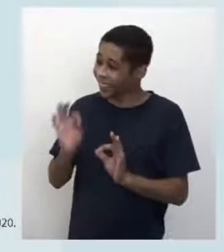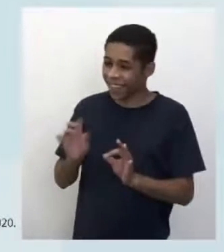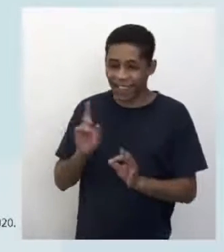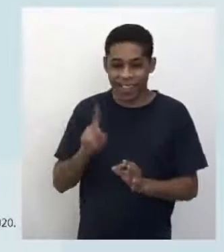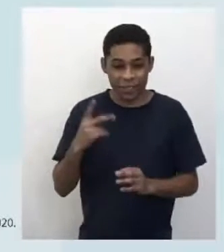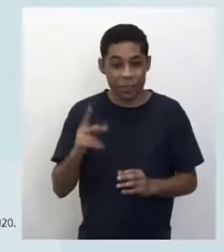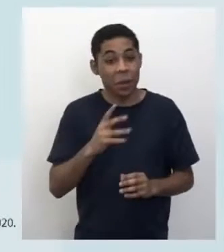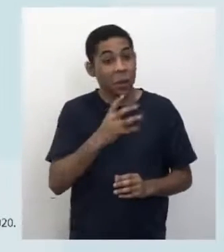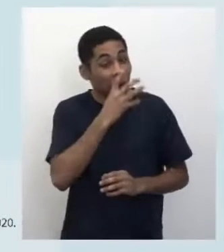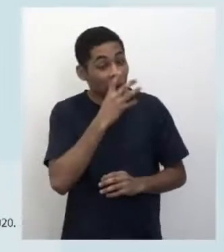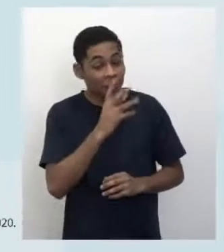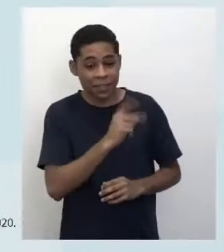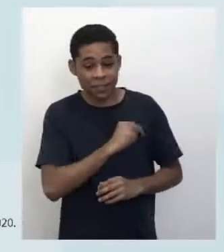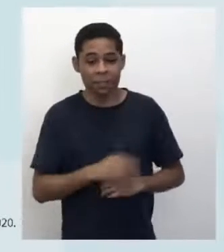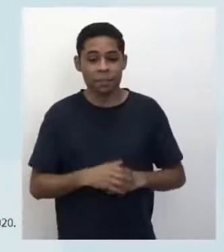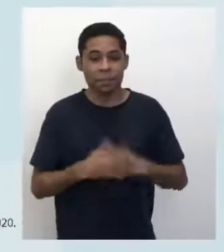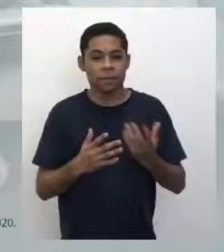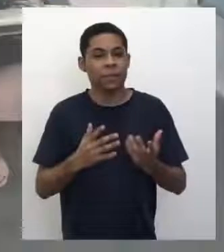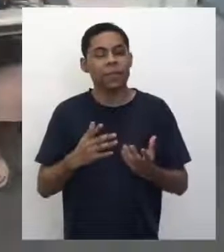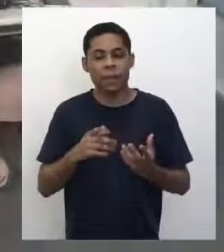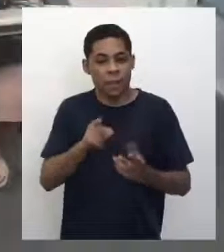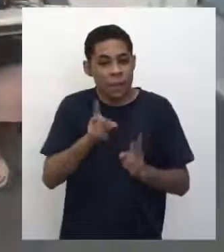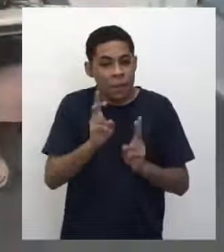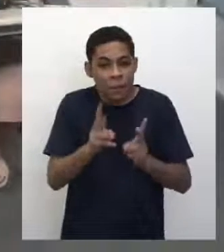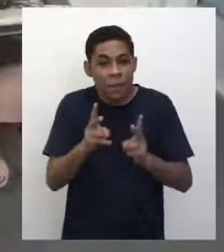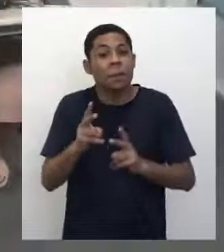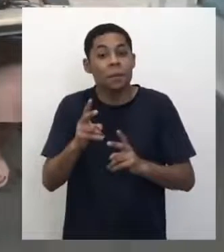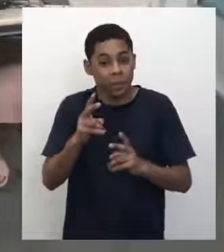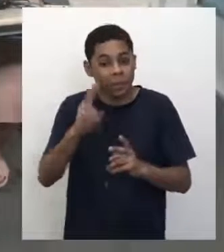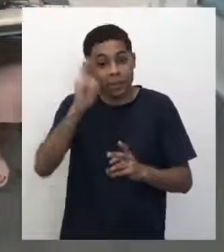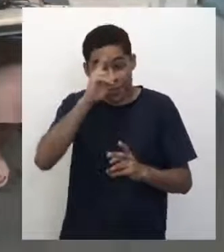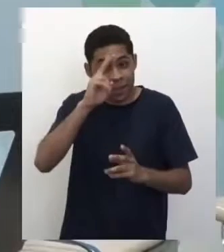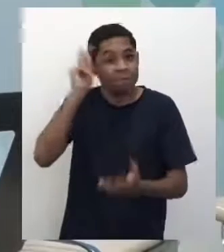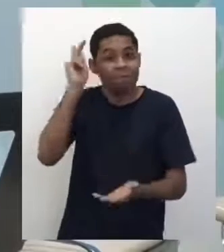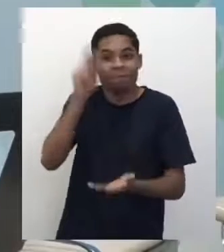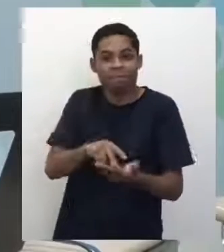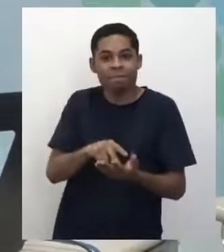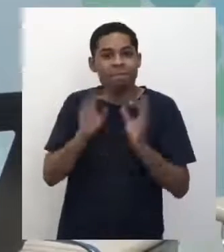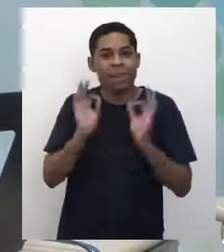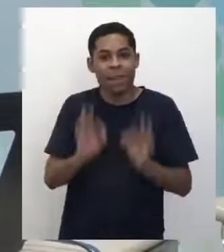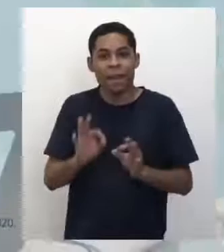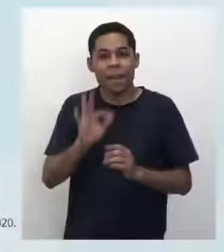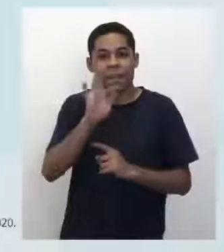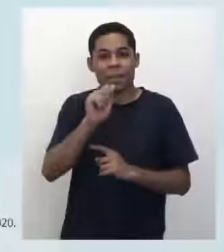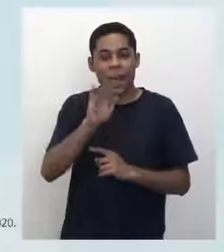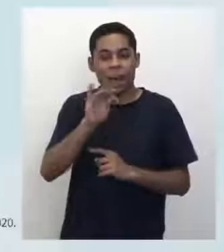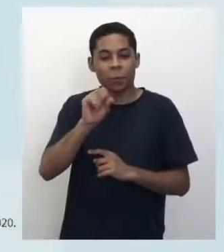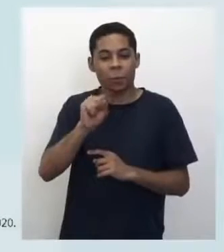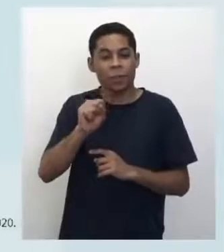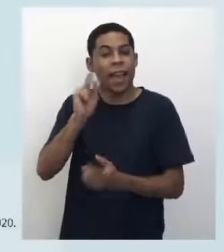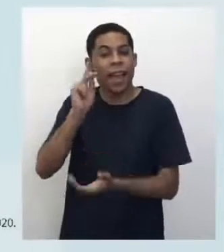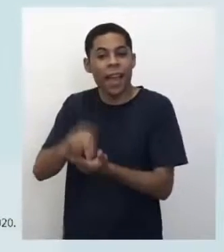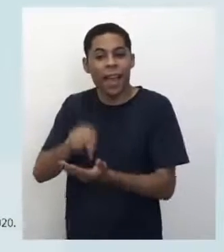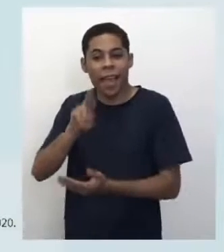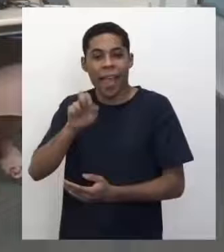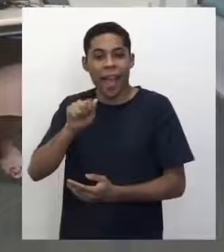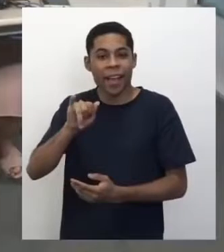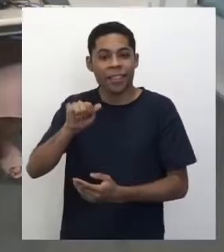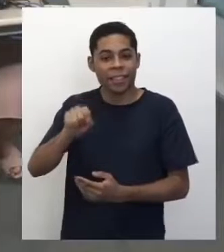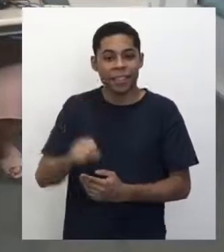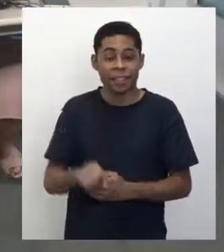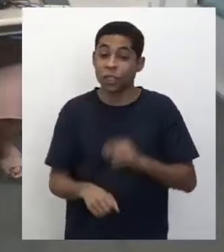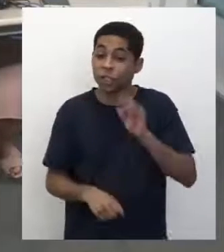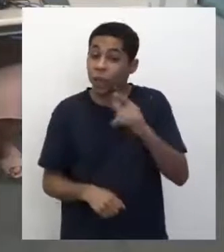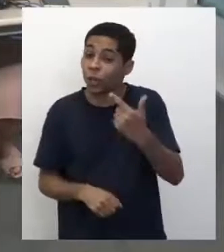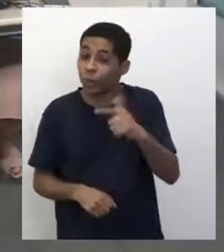verdade. No fim, a nossa história foi baseada em fatos reais. Fatos reais. Pelo menos a foto era real. Só não tinha